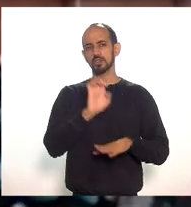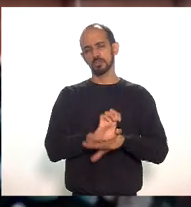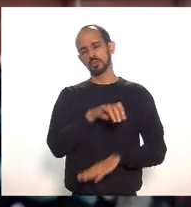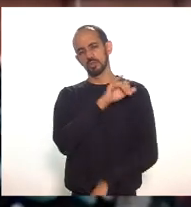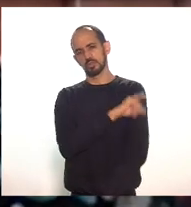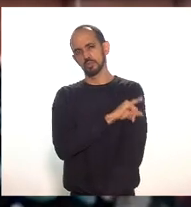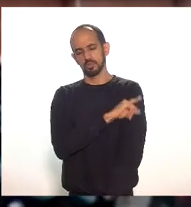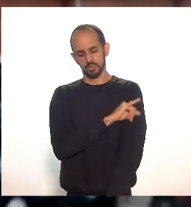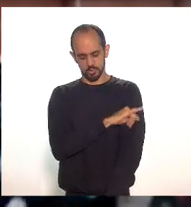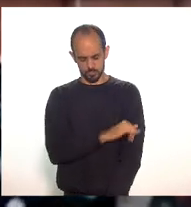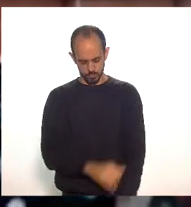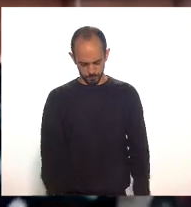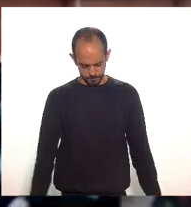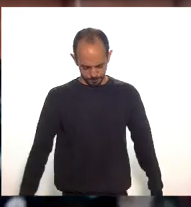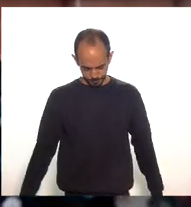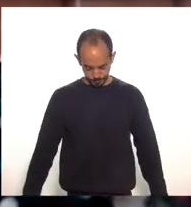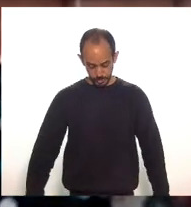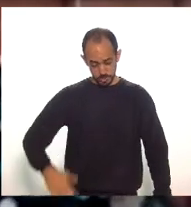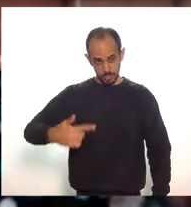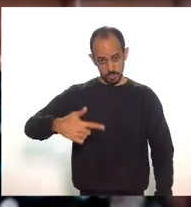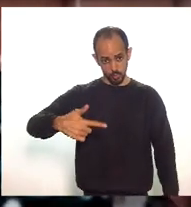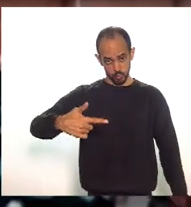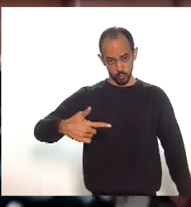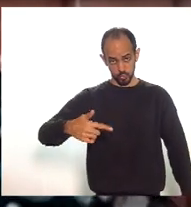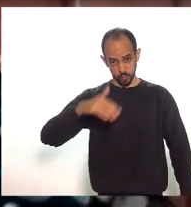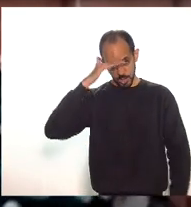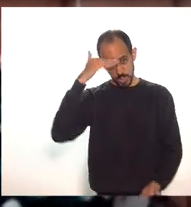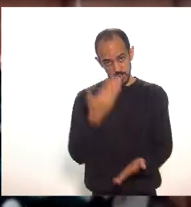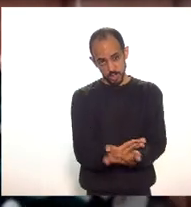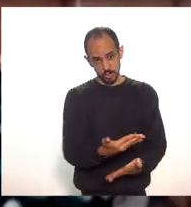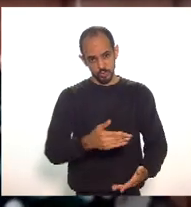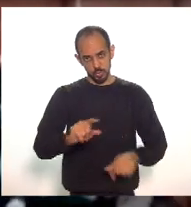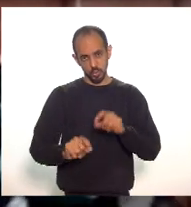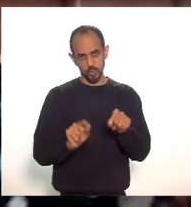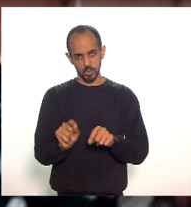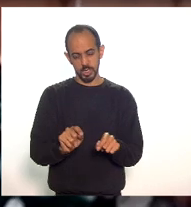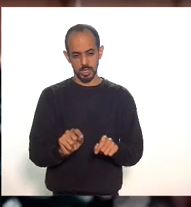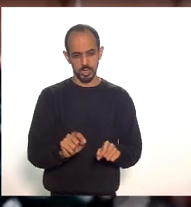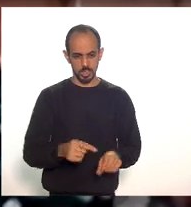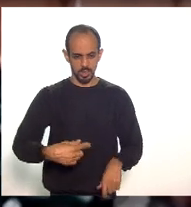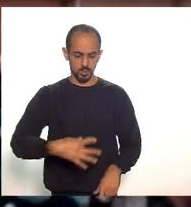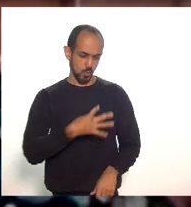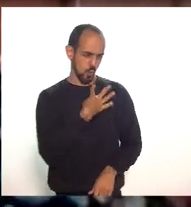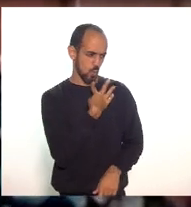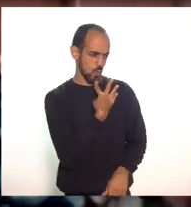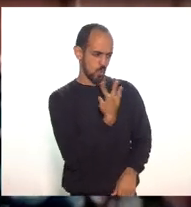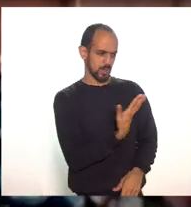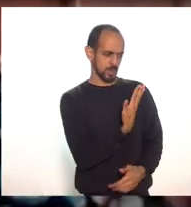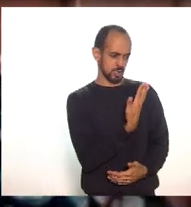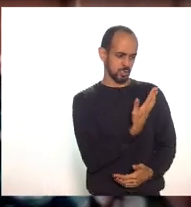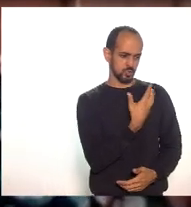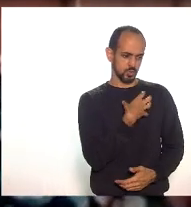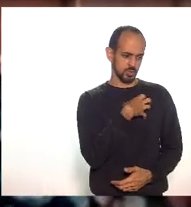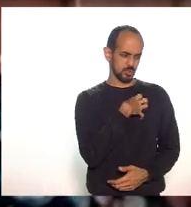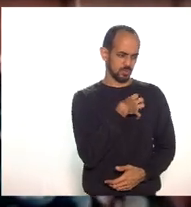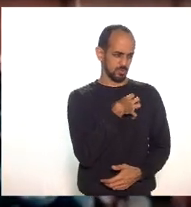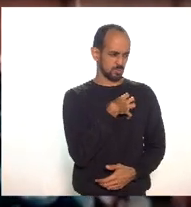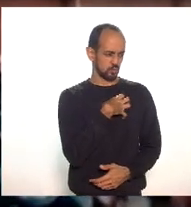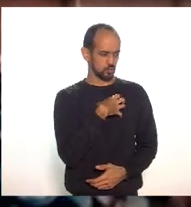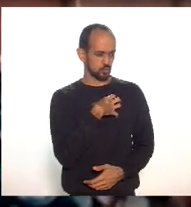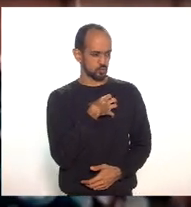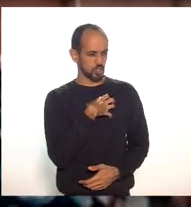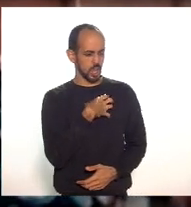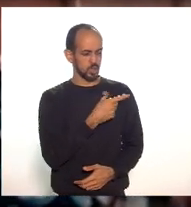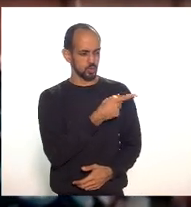estado do Rio de Janeiro segundo acredito que já conhecendo a sensibilidade do presidente André